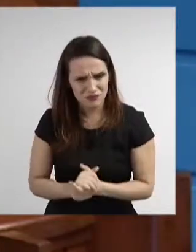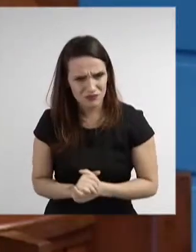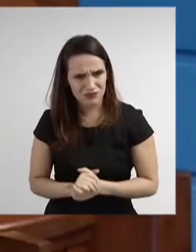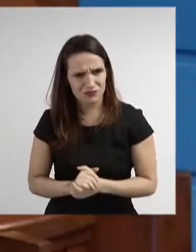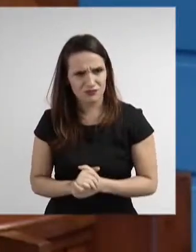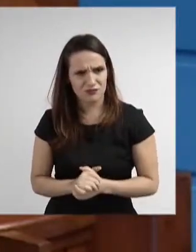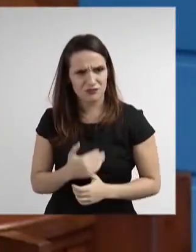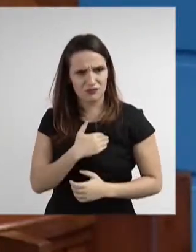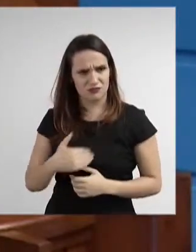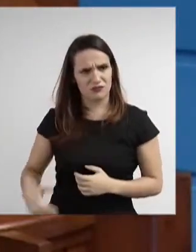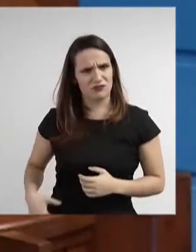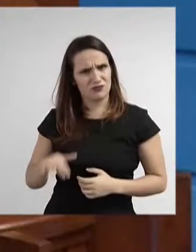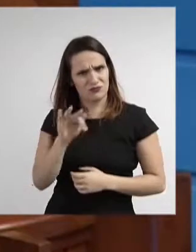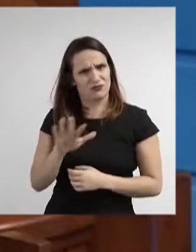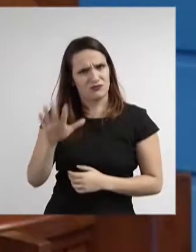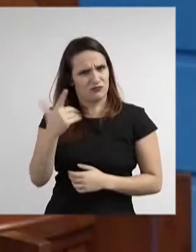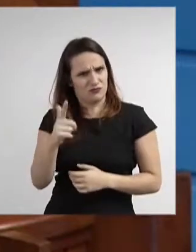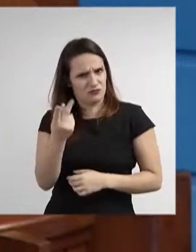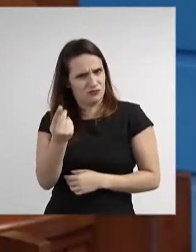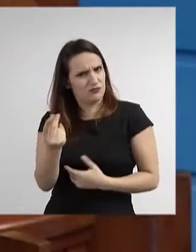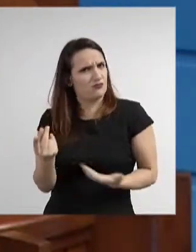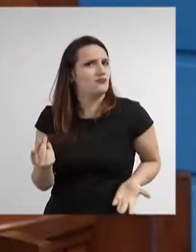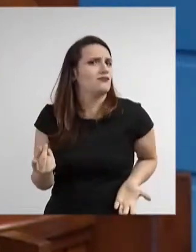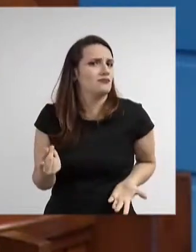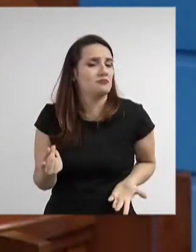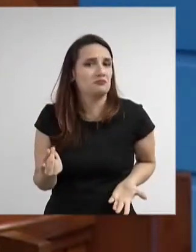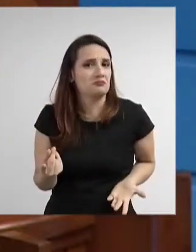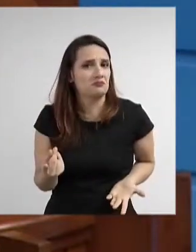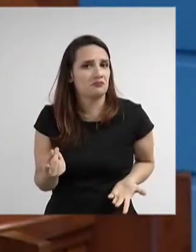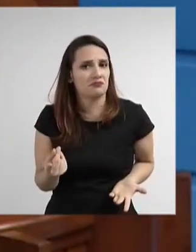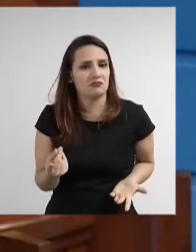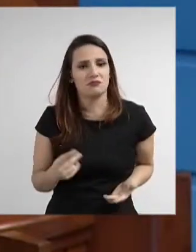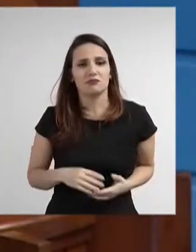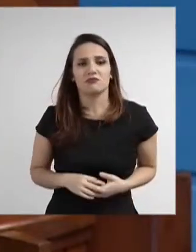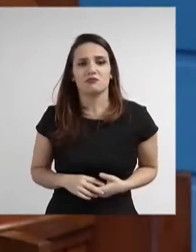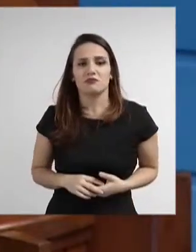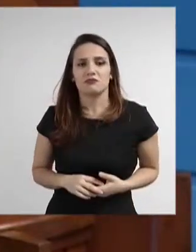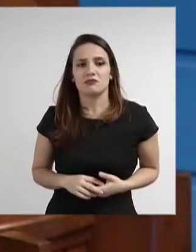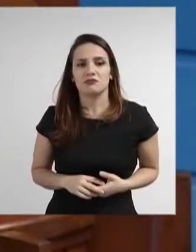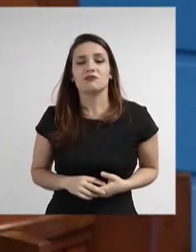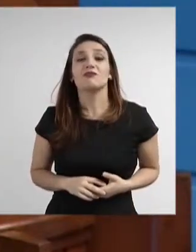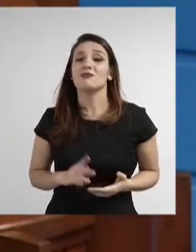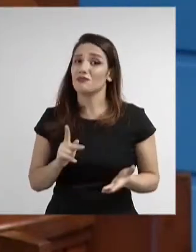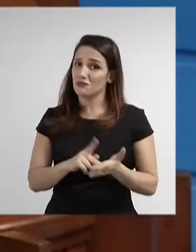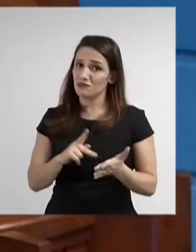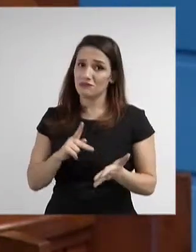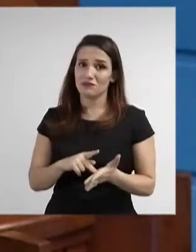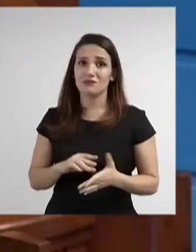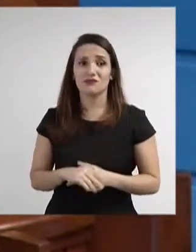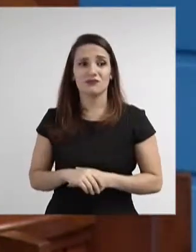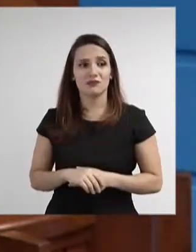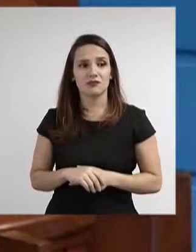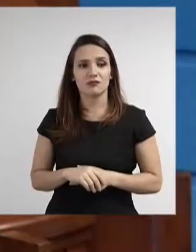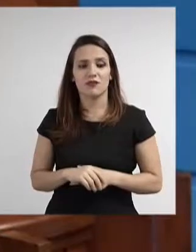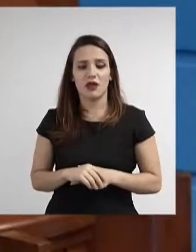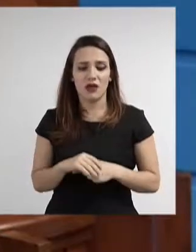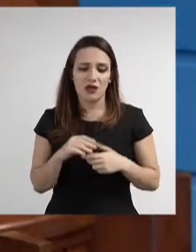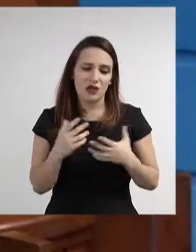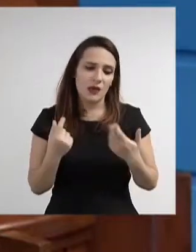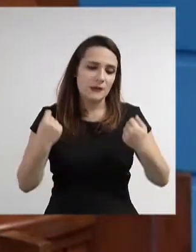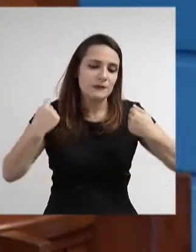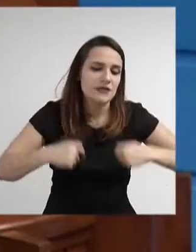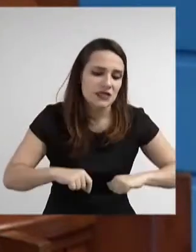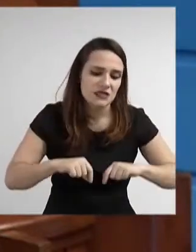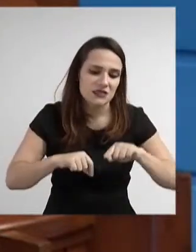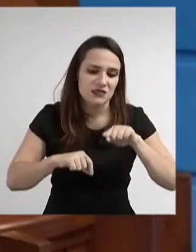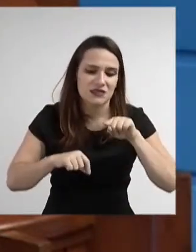governo federal dizer isso, porque mostra que está refém da empresa, não